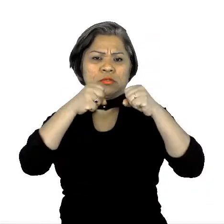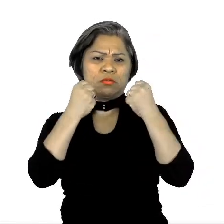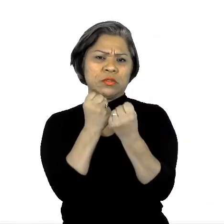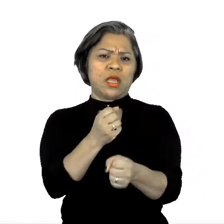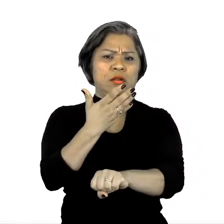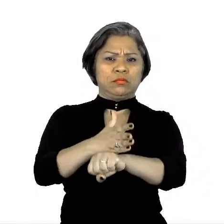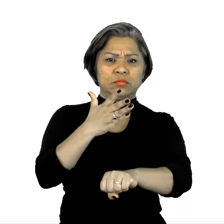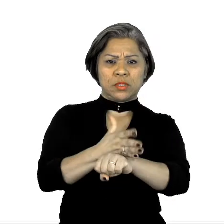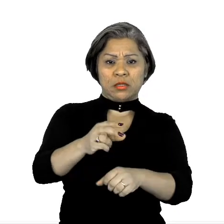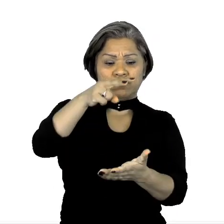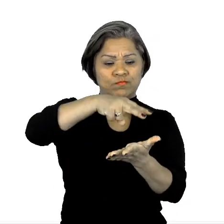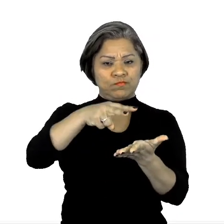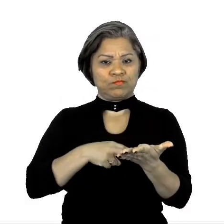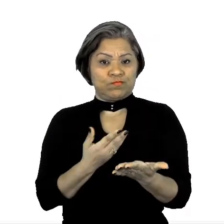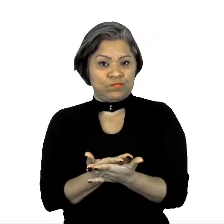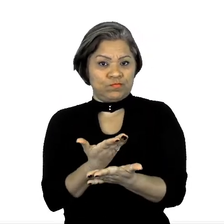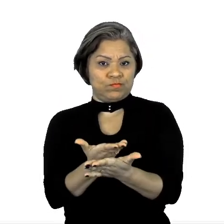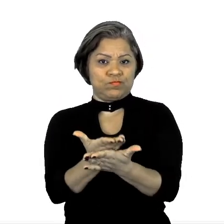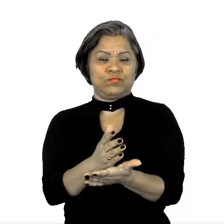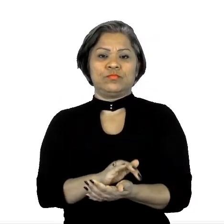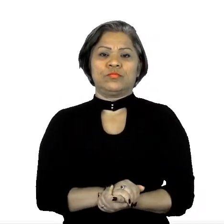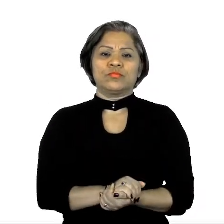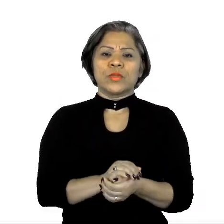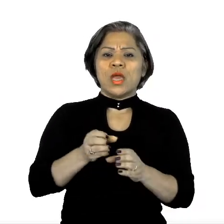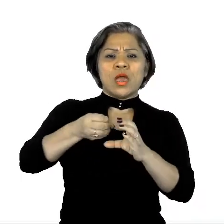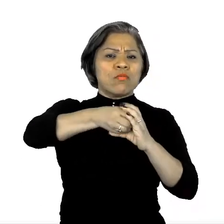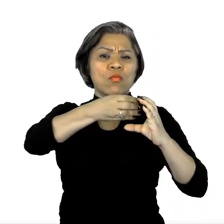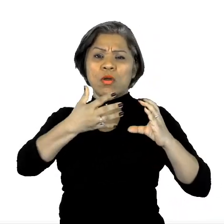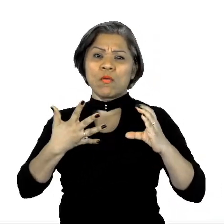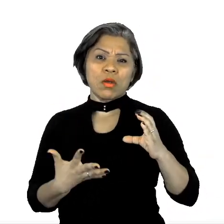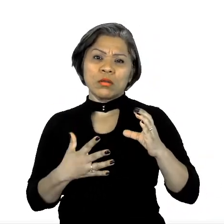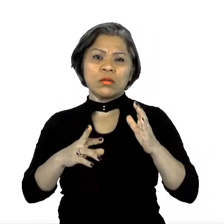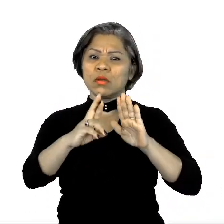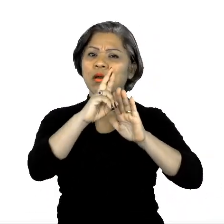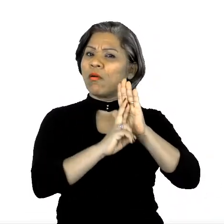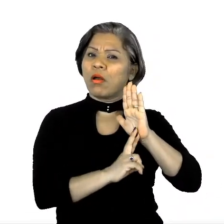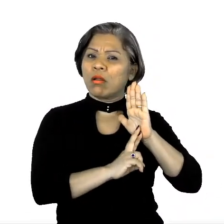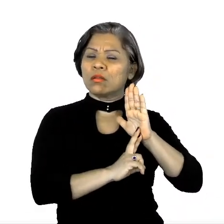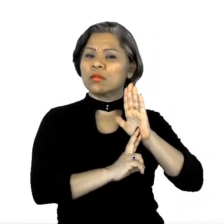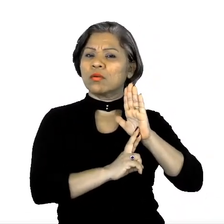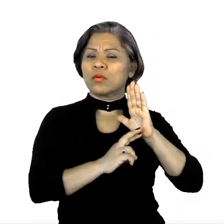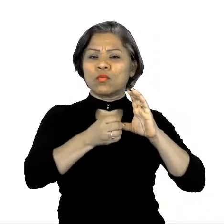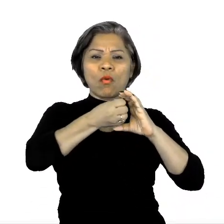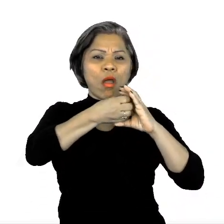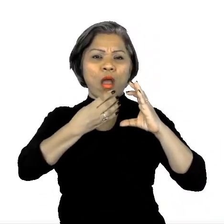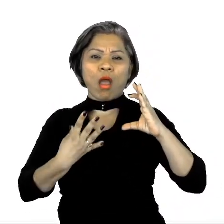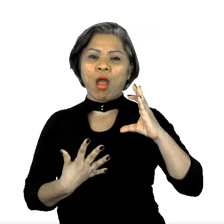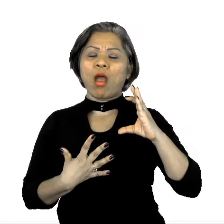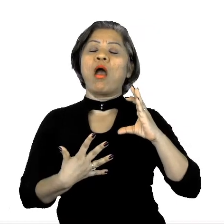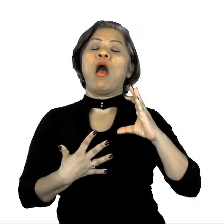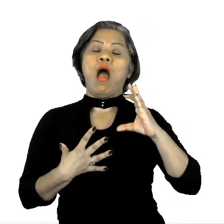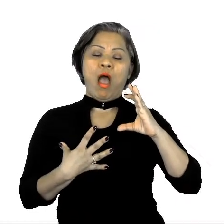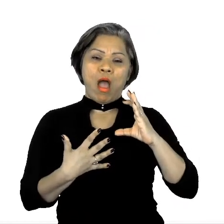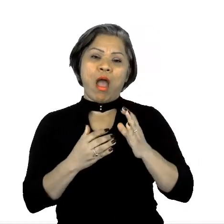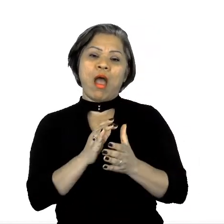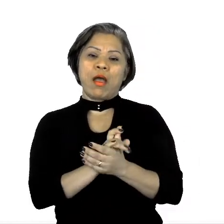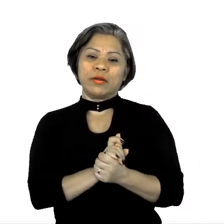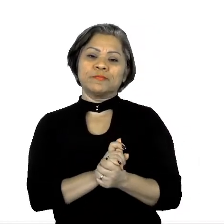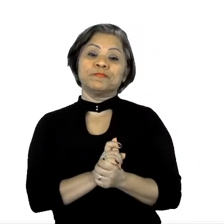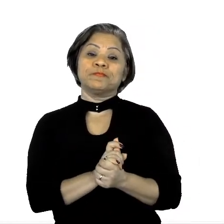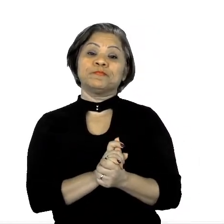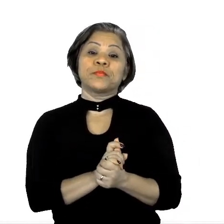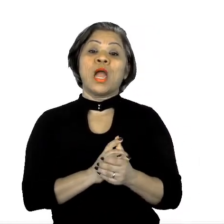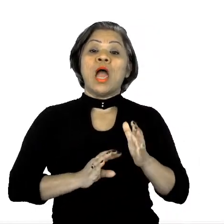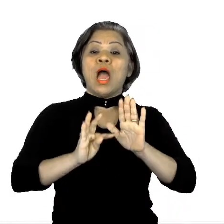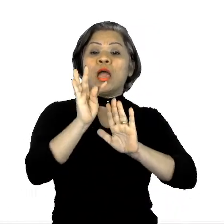estudo. E quais são as características do relatório? O relatório figura entre os textos